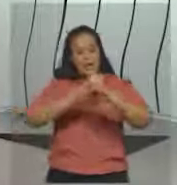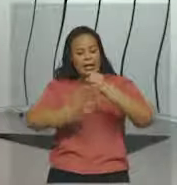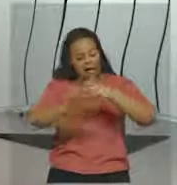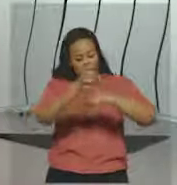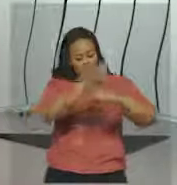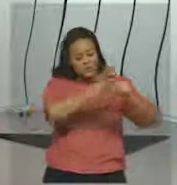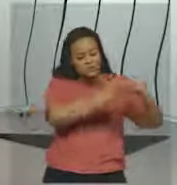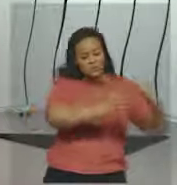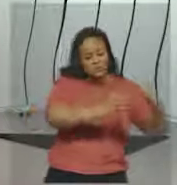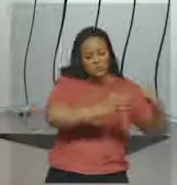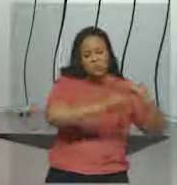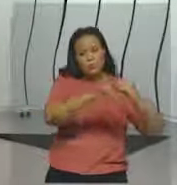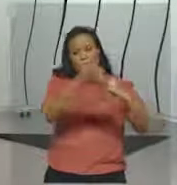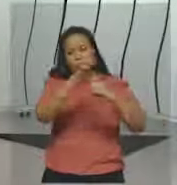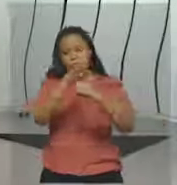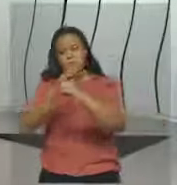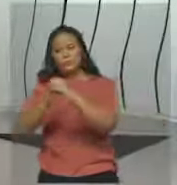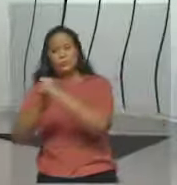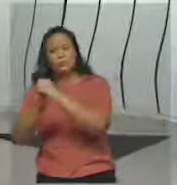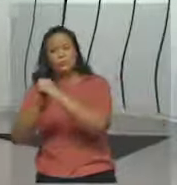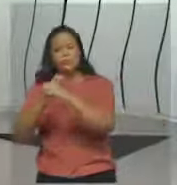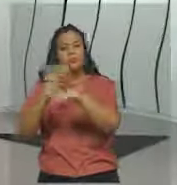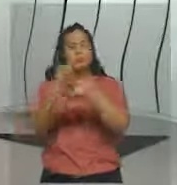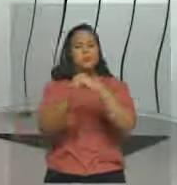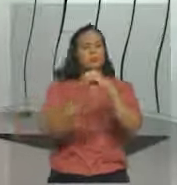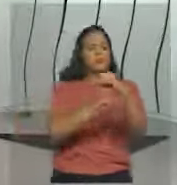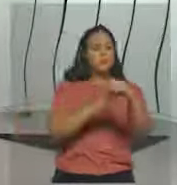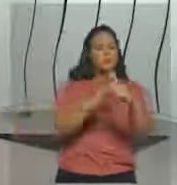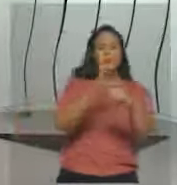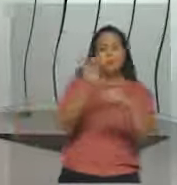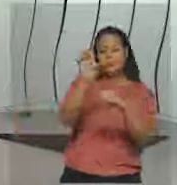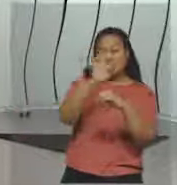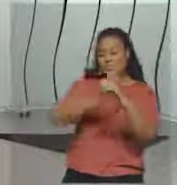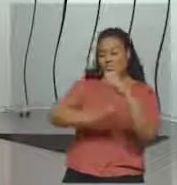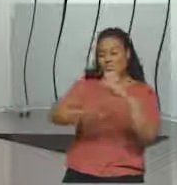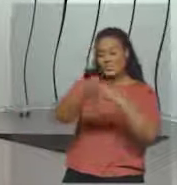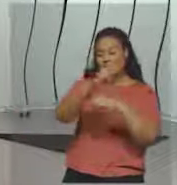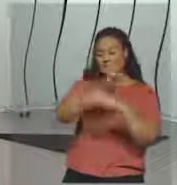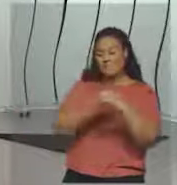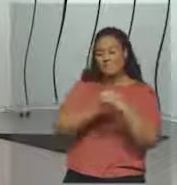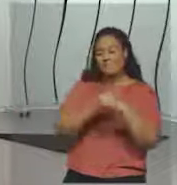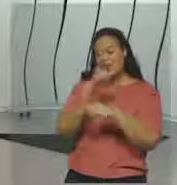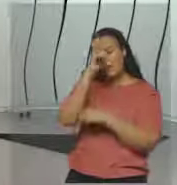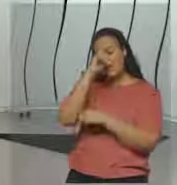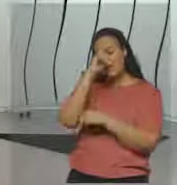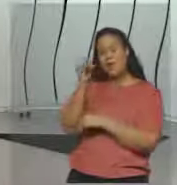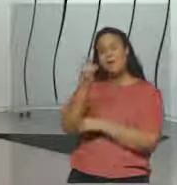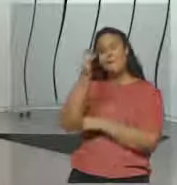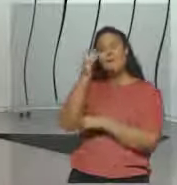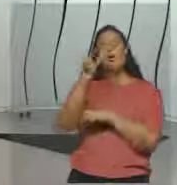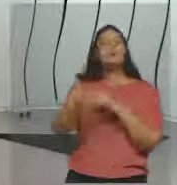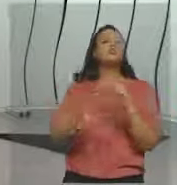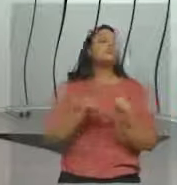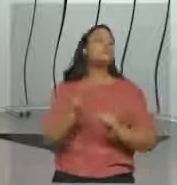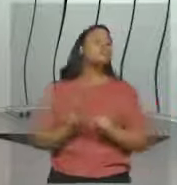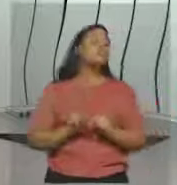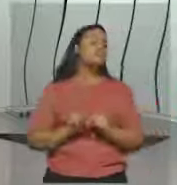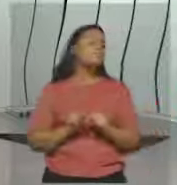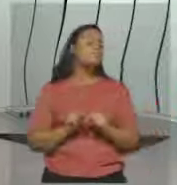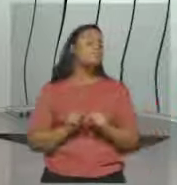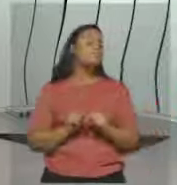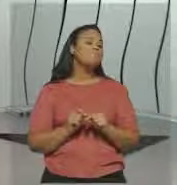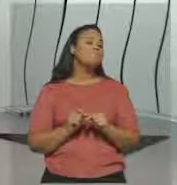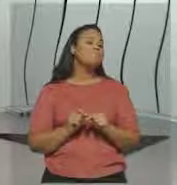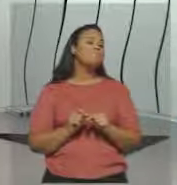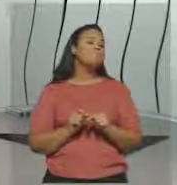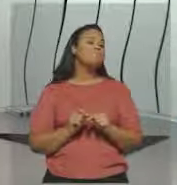os elétrons vão se movimentar, é muito importante você lembrar um pouquinho do que você